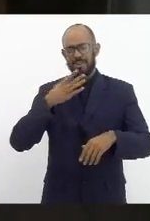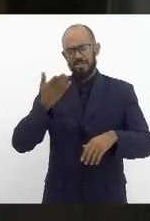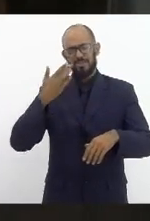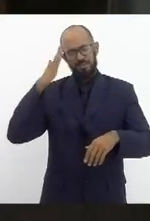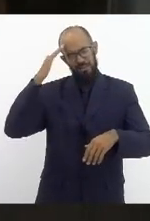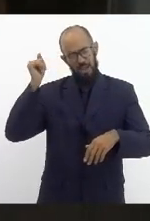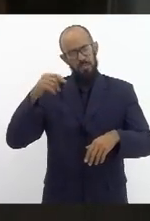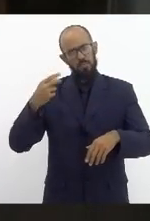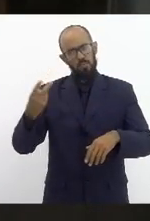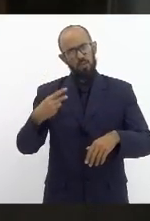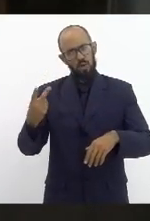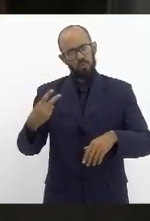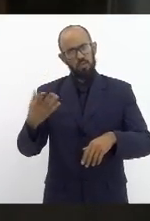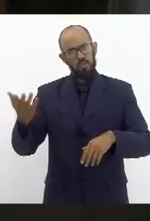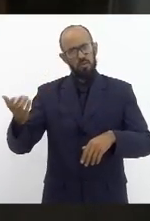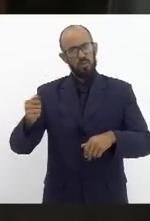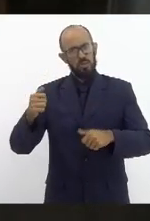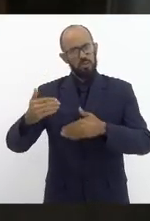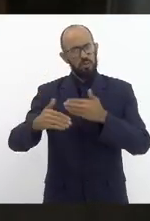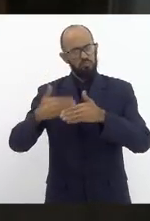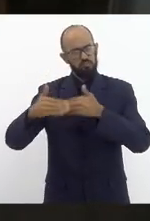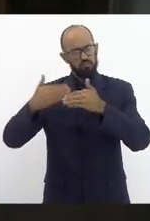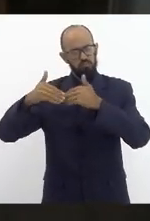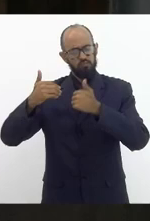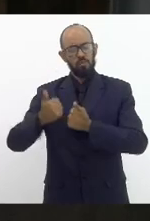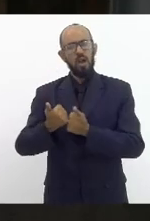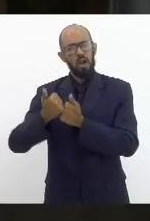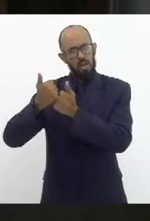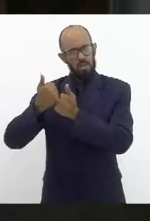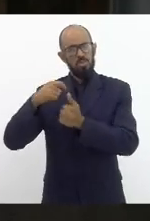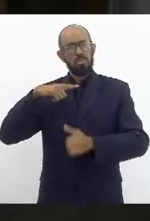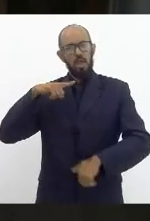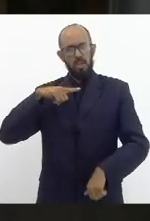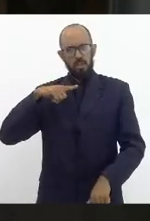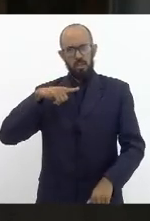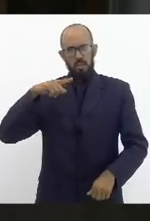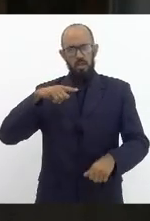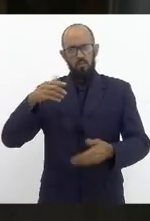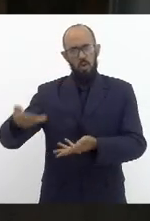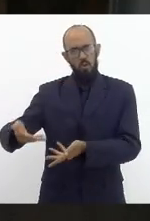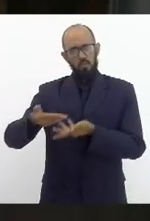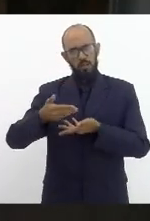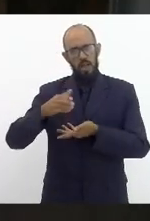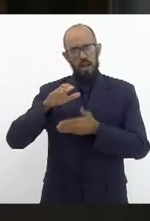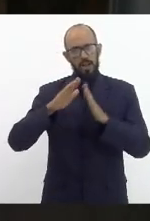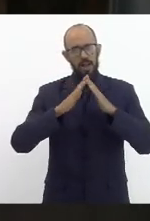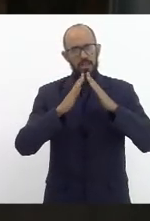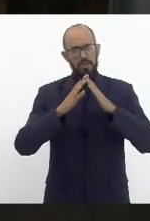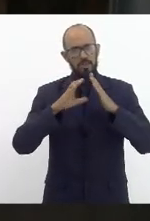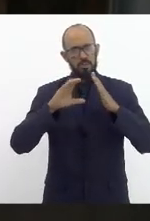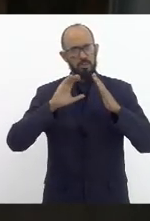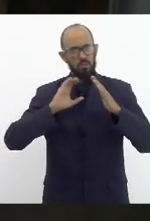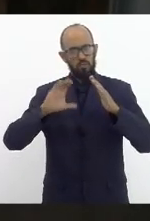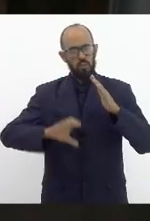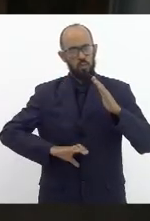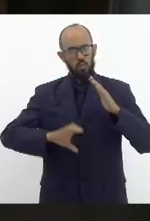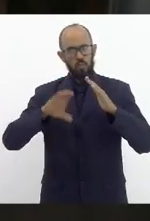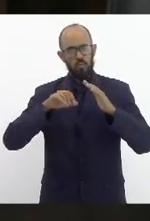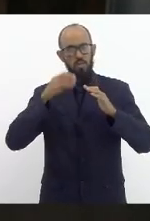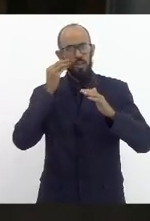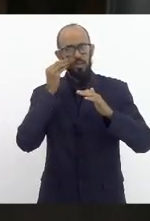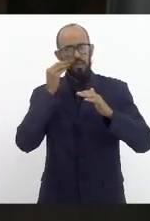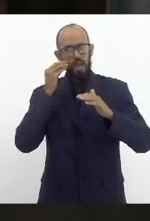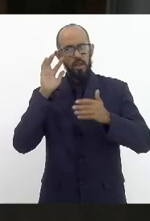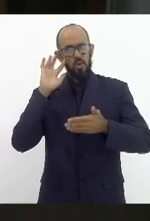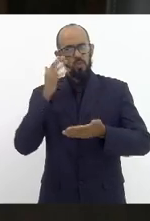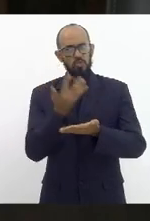nos empenhamos nisso, muito aqui avançou, eu vou chamar a Casa Civil, vou chamar a Secretaria, vamos tentar achar uma solução. Se ela